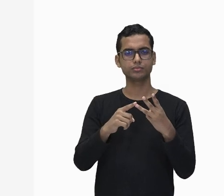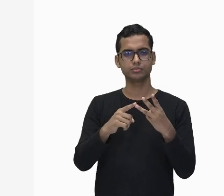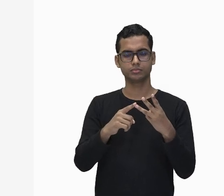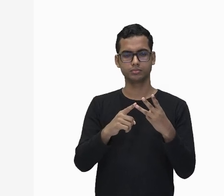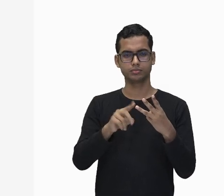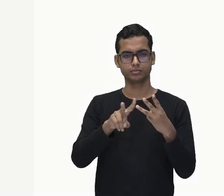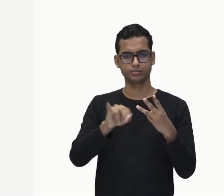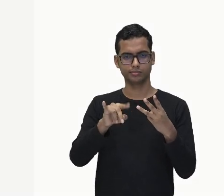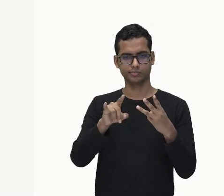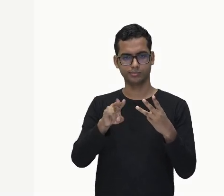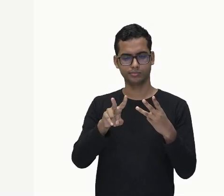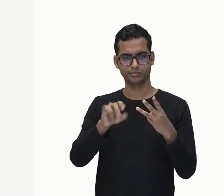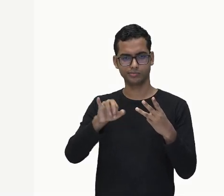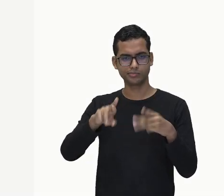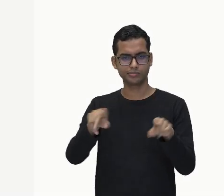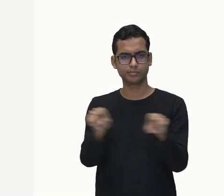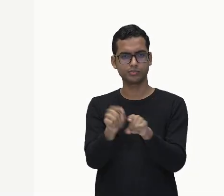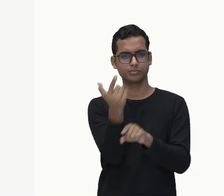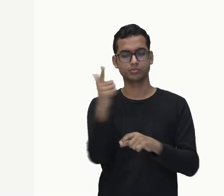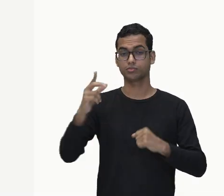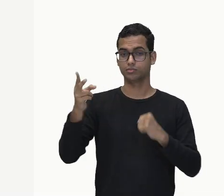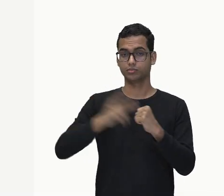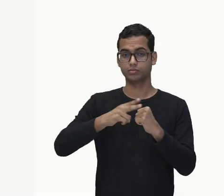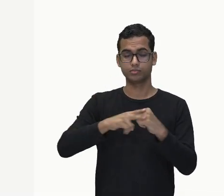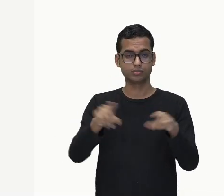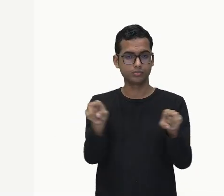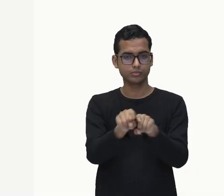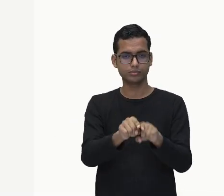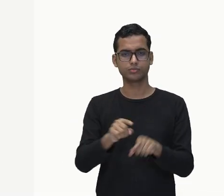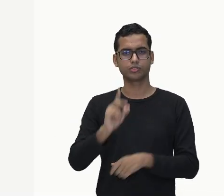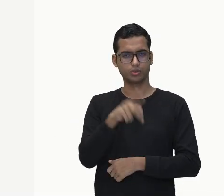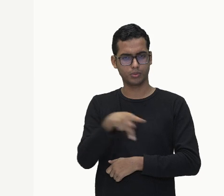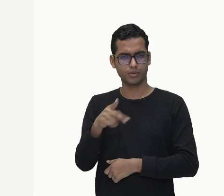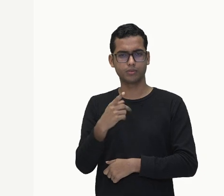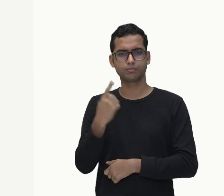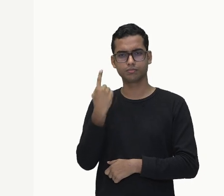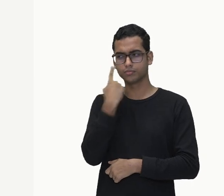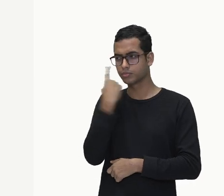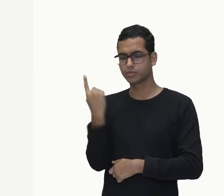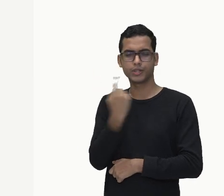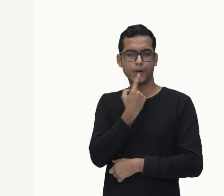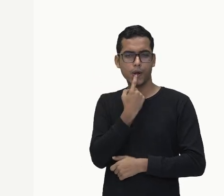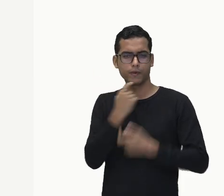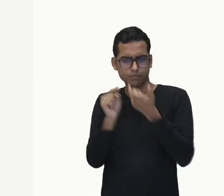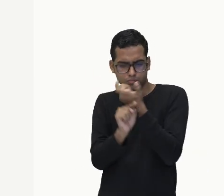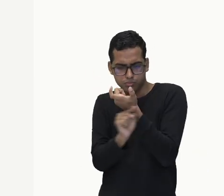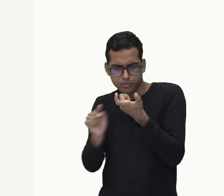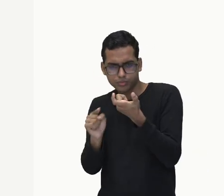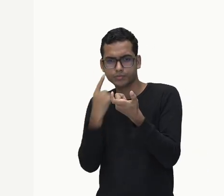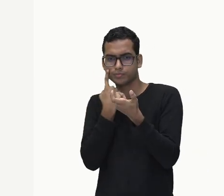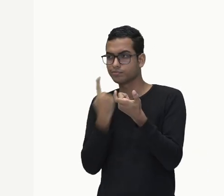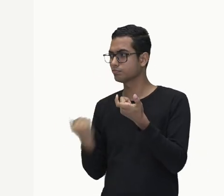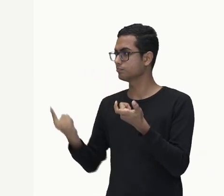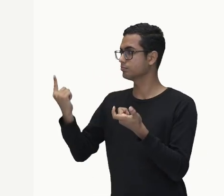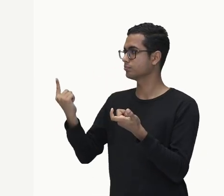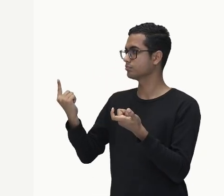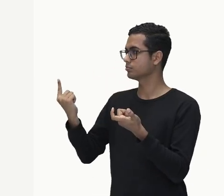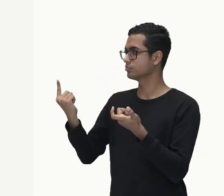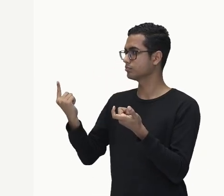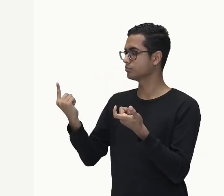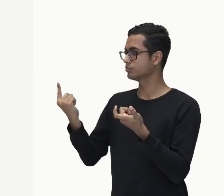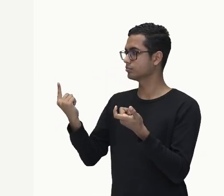verbo abatir, o verbo aburrir, o verbo sofrer, compartir,